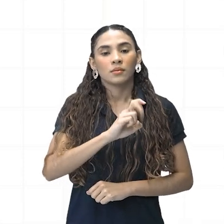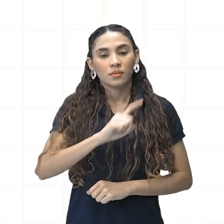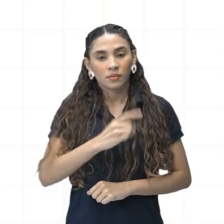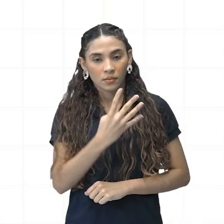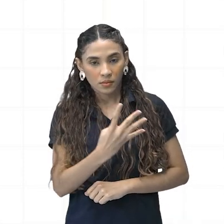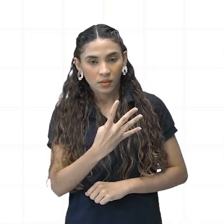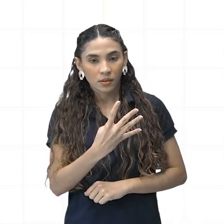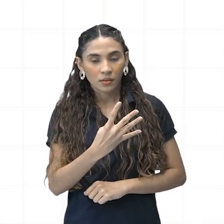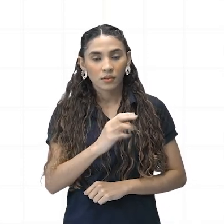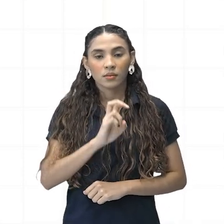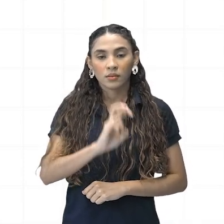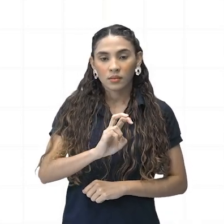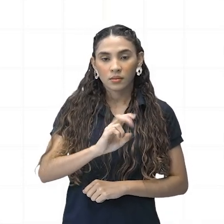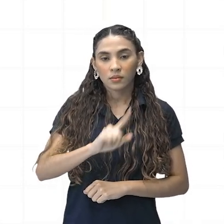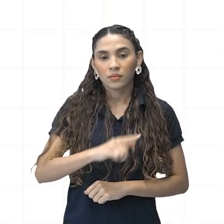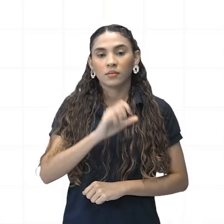5,4,